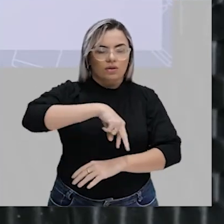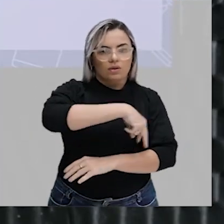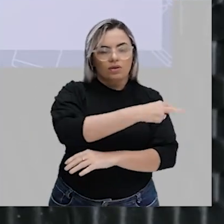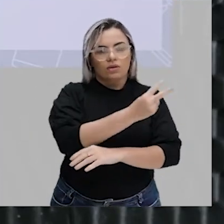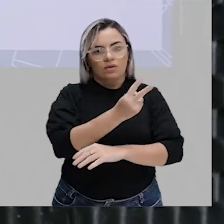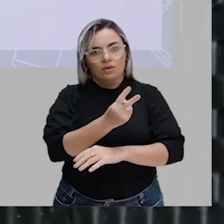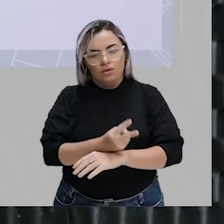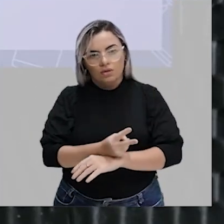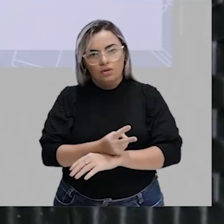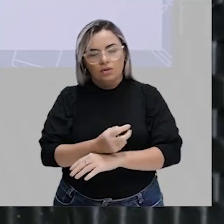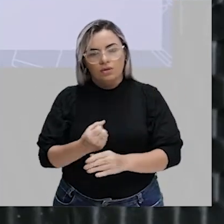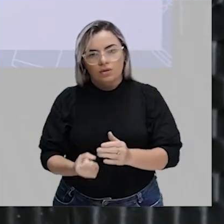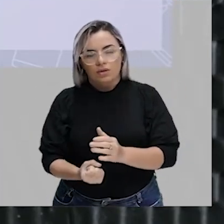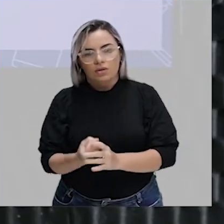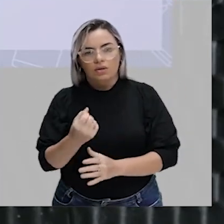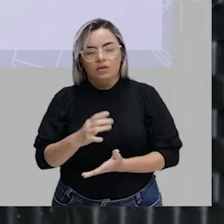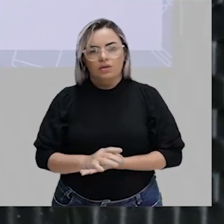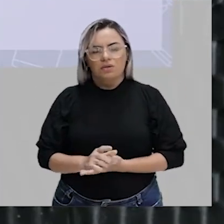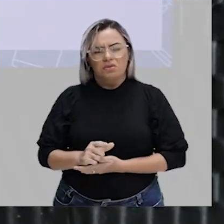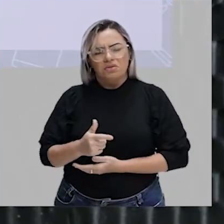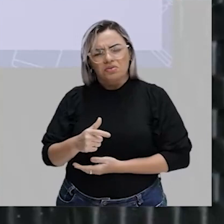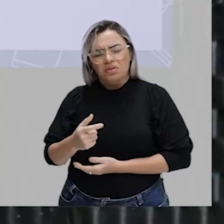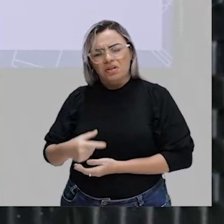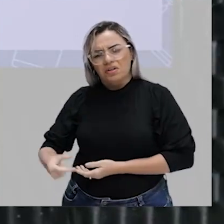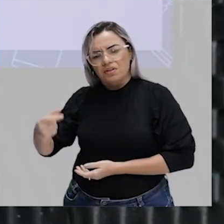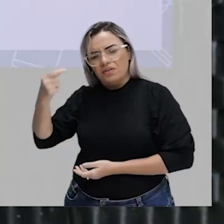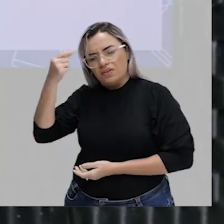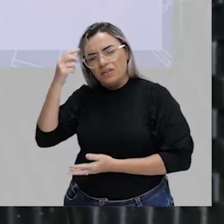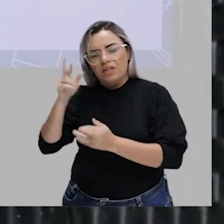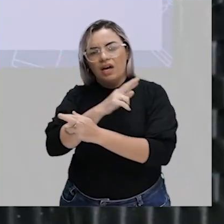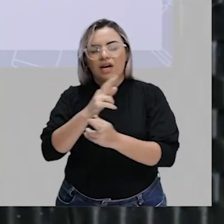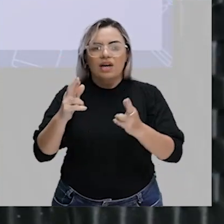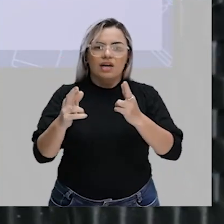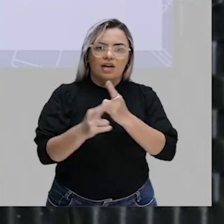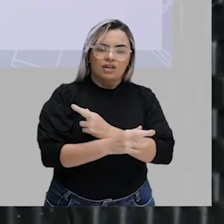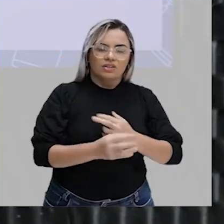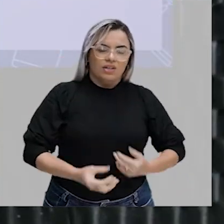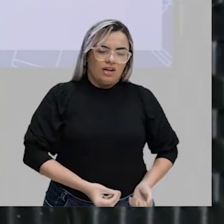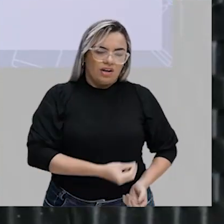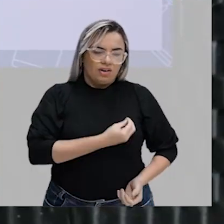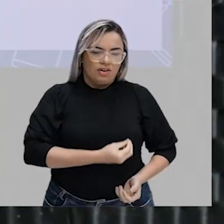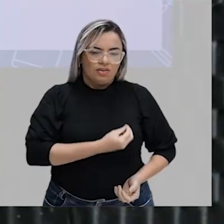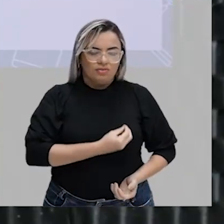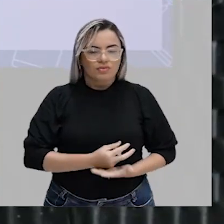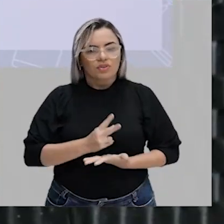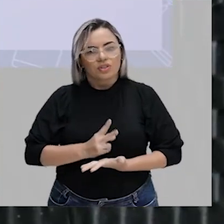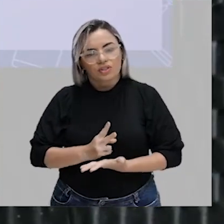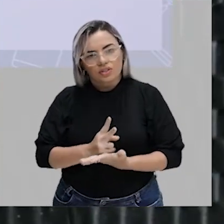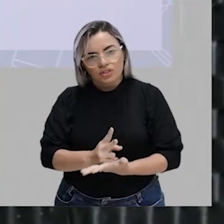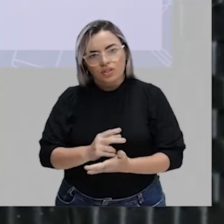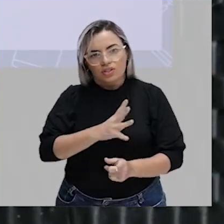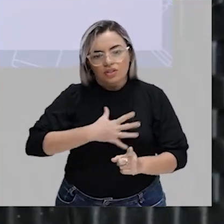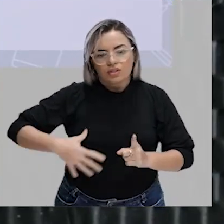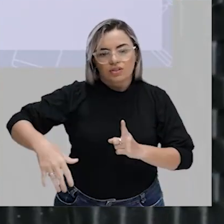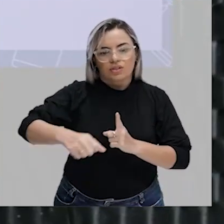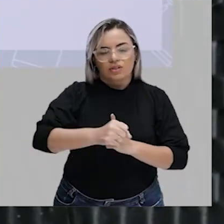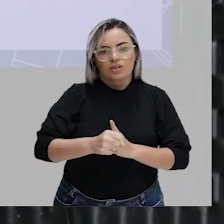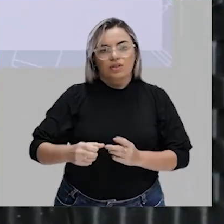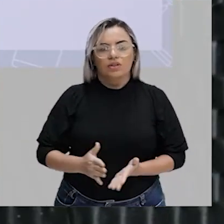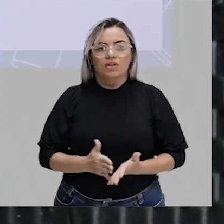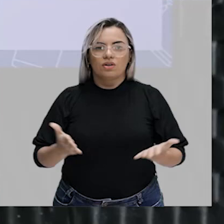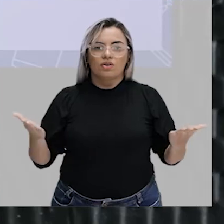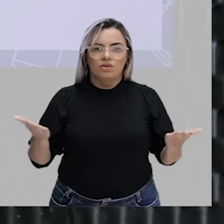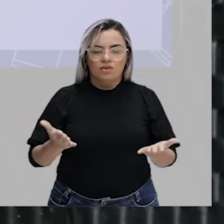forma inconsciente, algo relacionado à sobrevivência do indivíduo, na atualidade, esses movimentos que